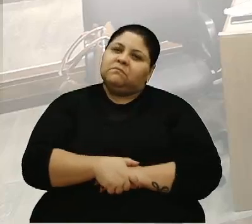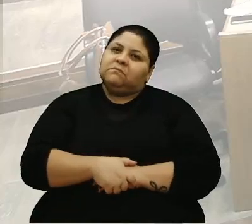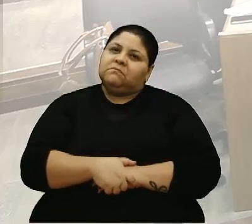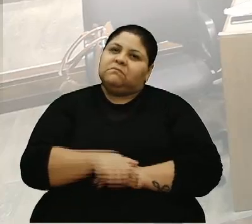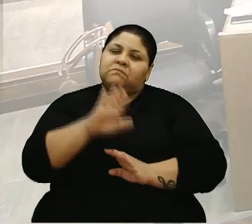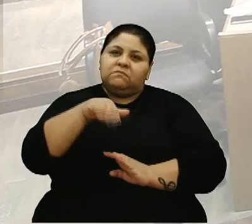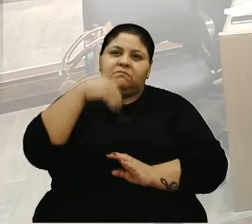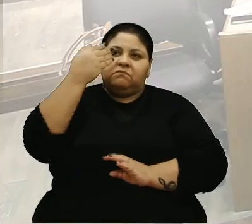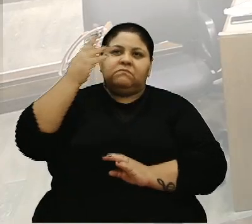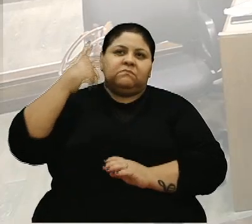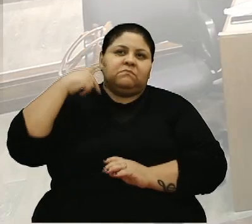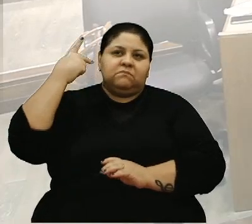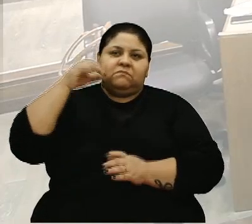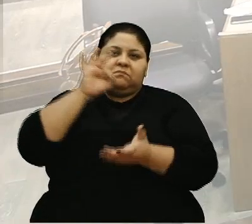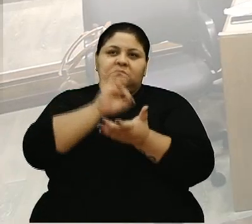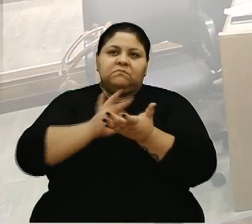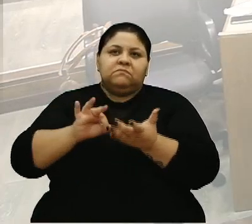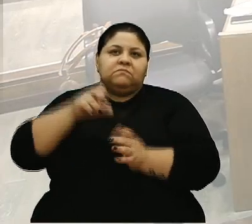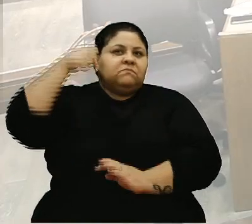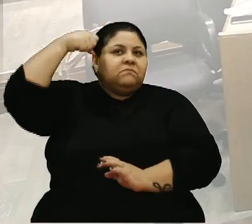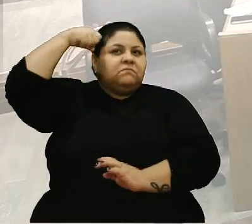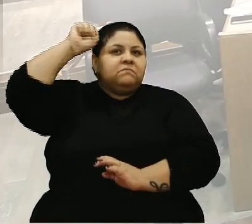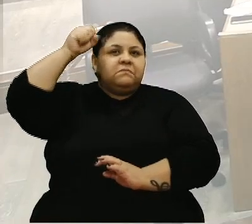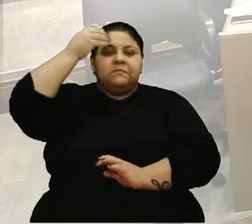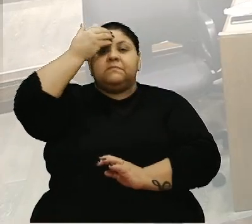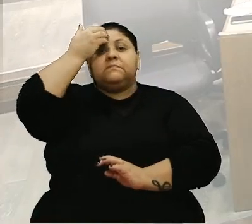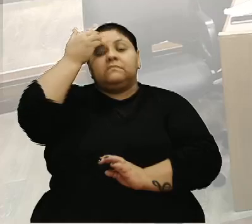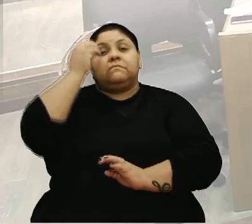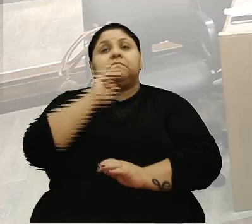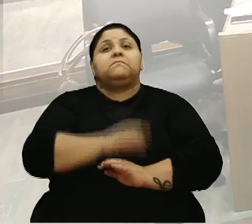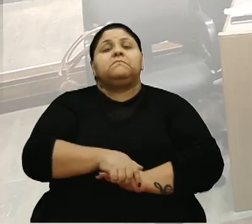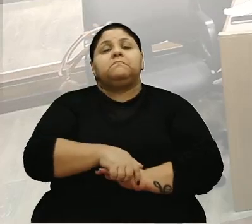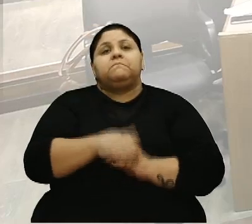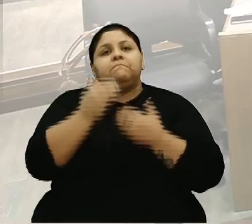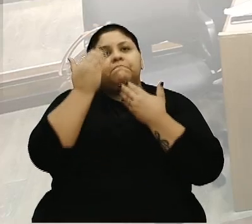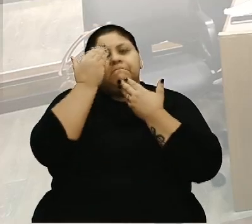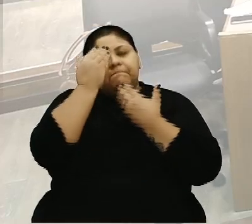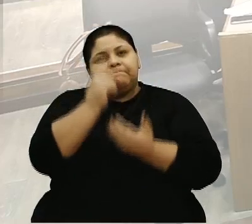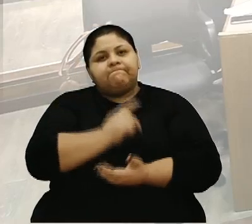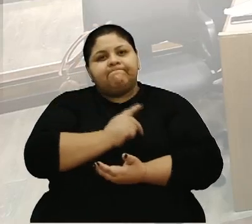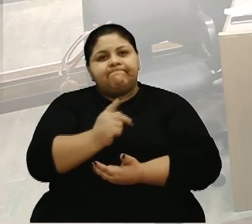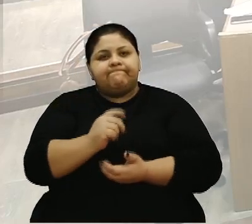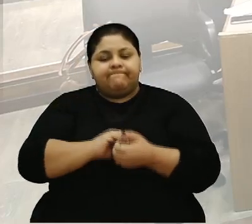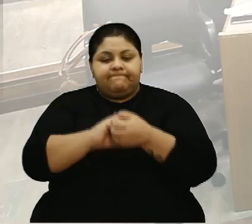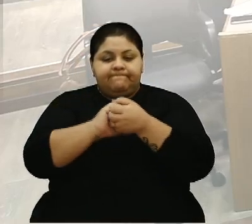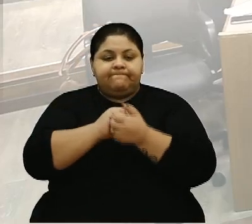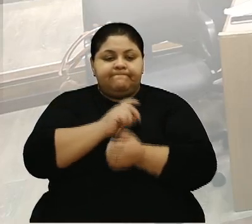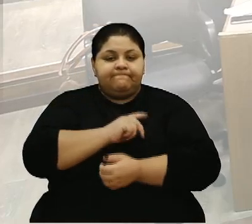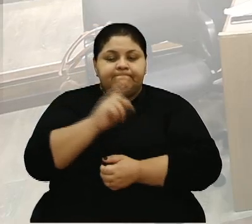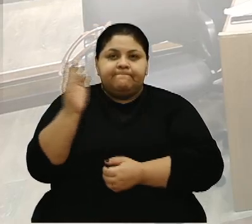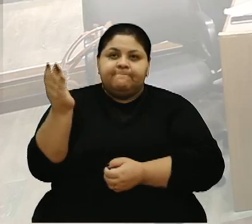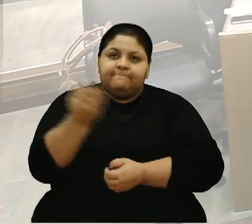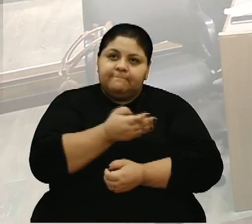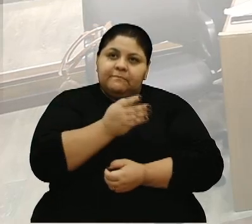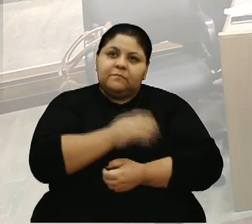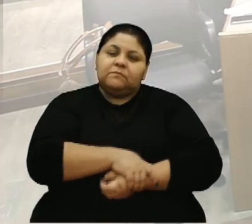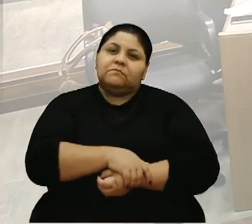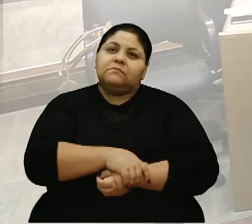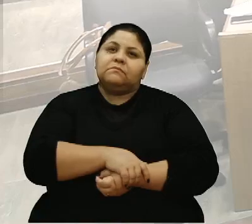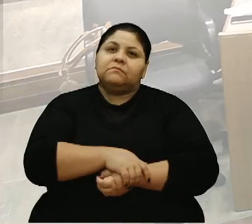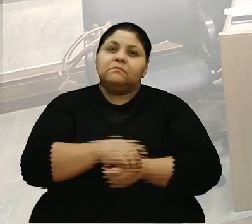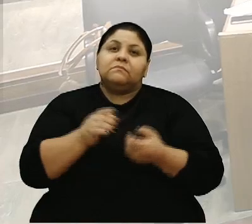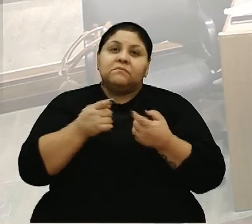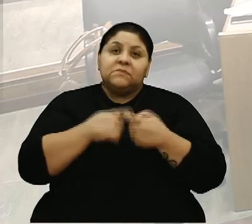Próximo vereador inscrito, o vereador Clóvis Xuxa. Obrigado, presidente. Cumprimento o presidente, nobres pares. Mas,